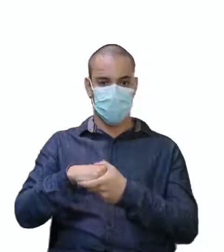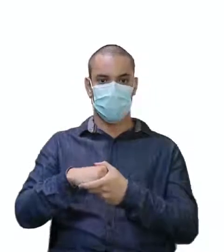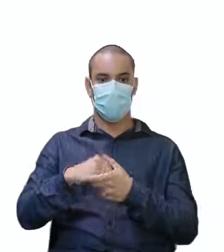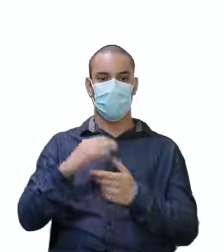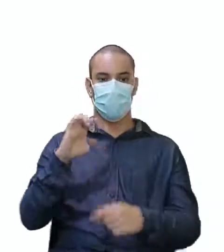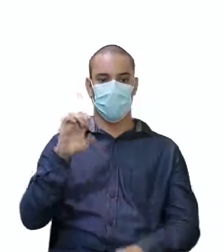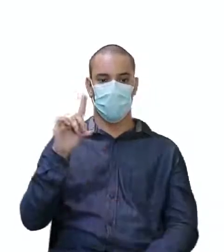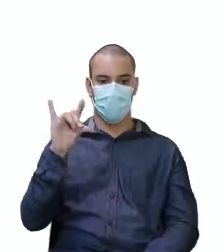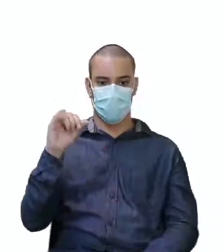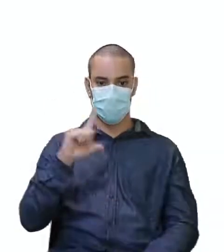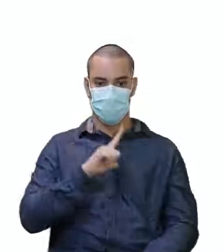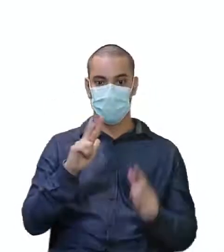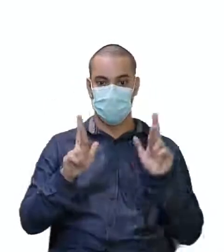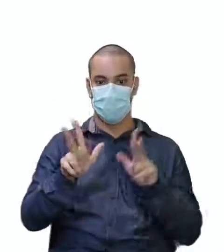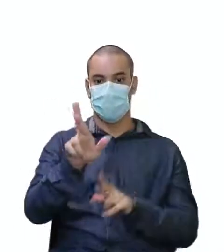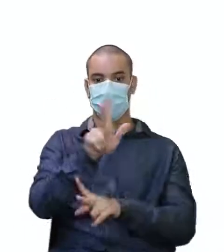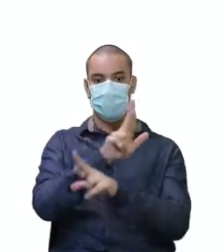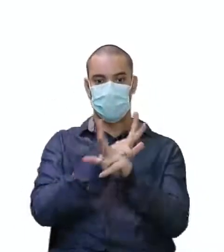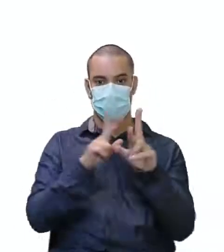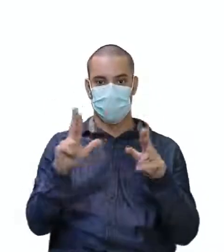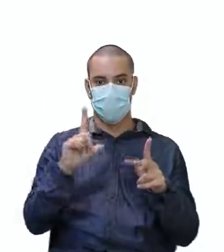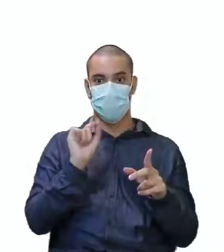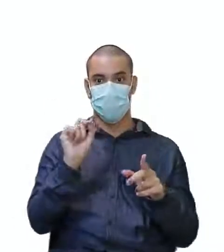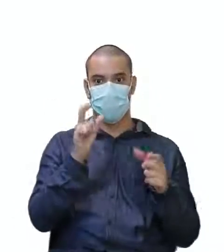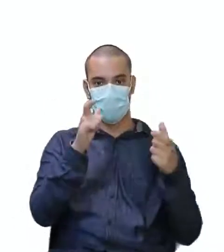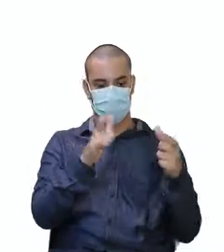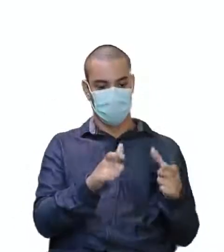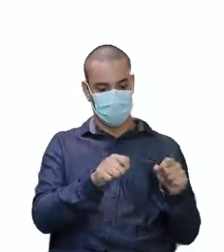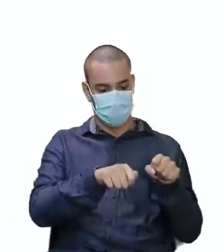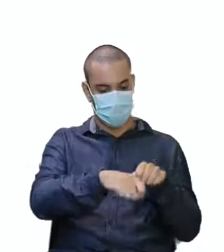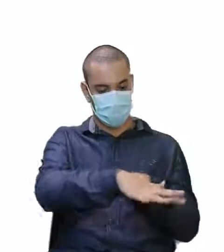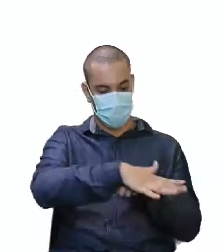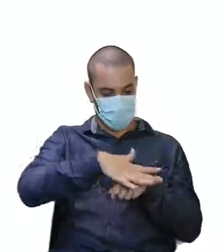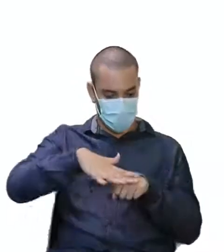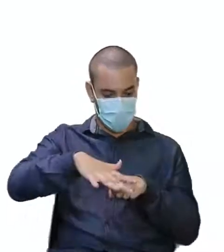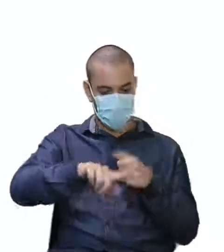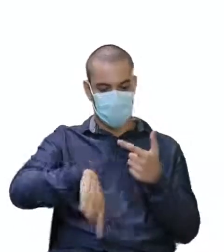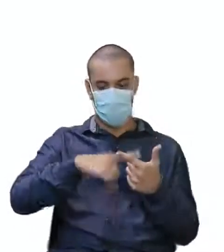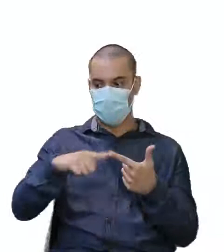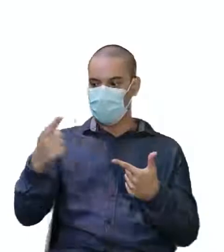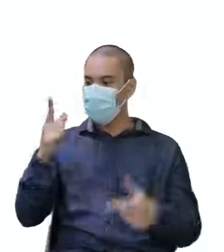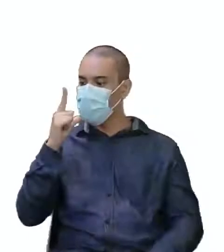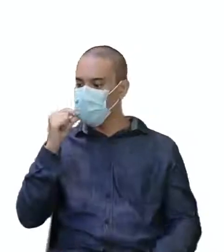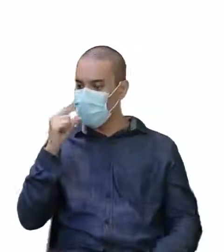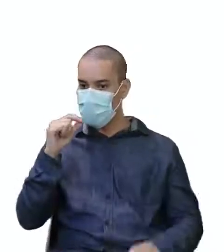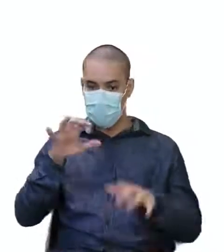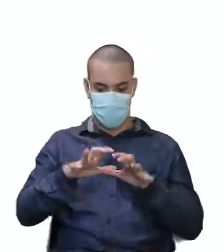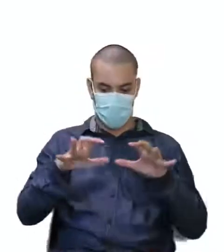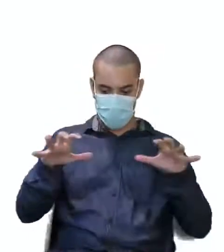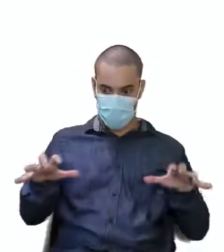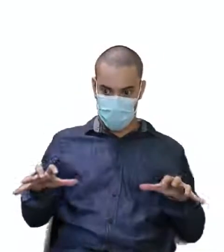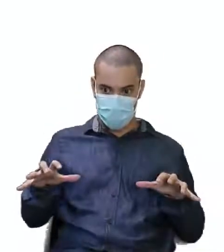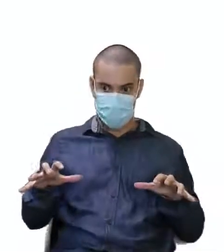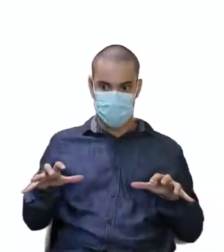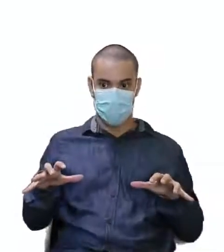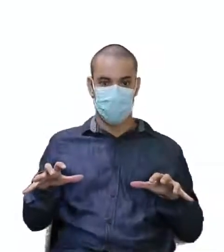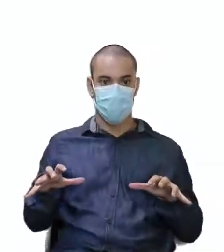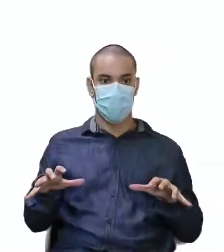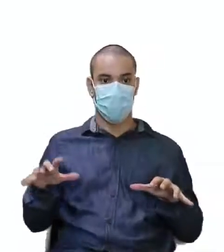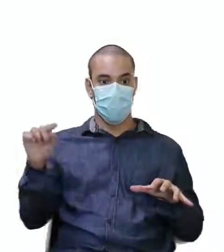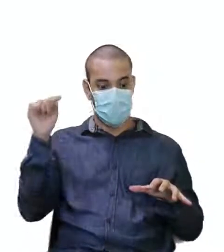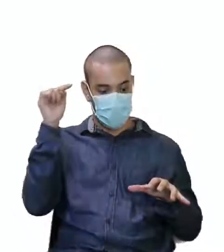os hábitats são diferenciados em terrestres e aquáticos. Então, também é uma forma da gente generalizar